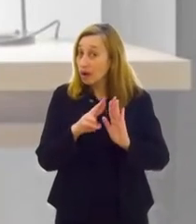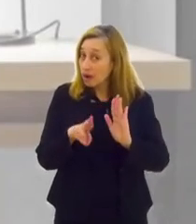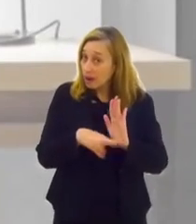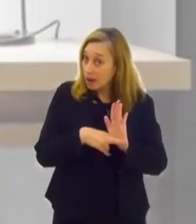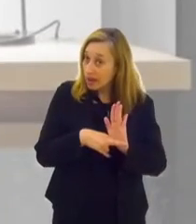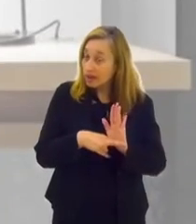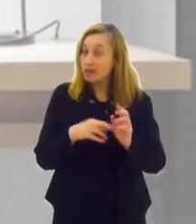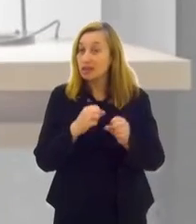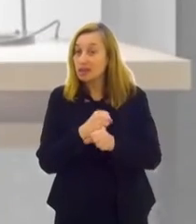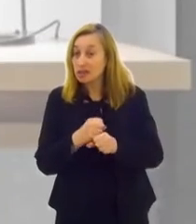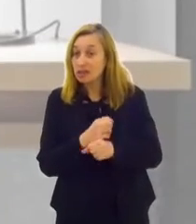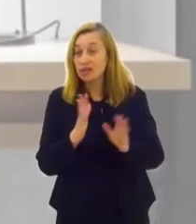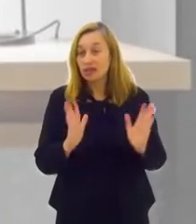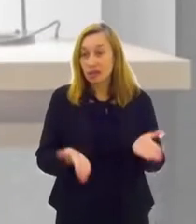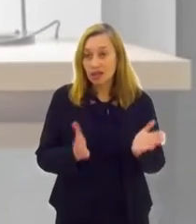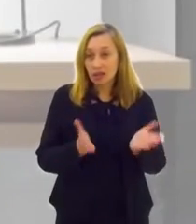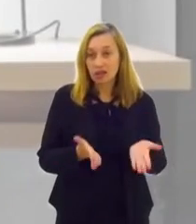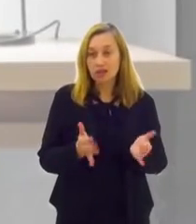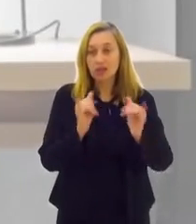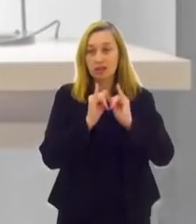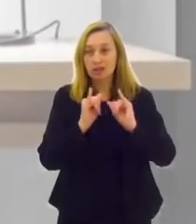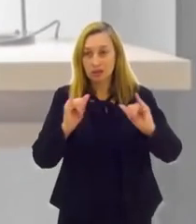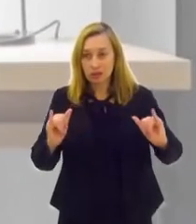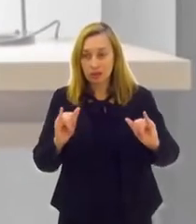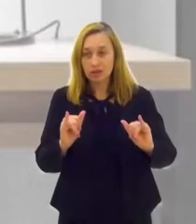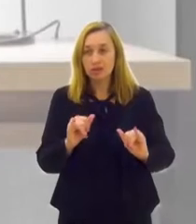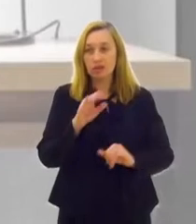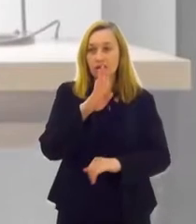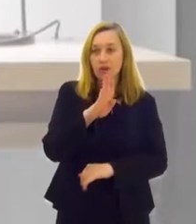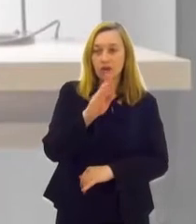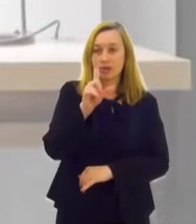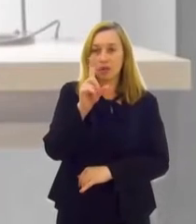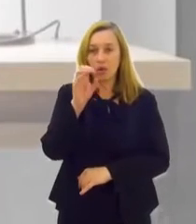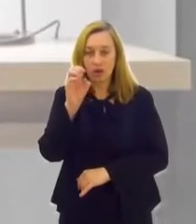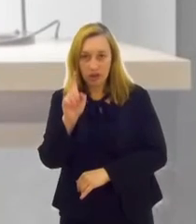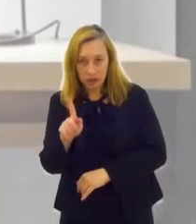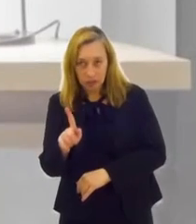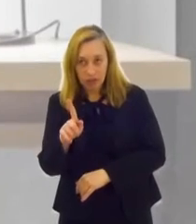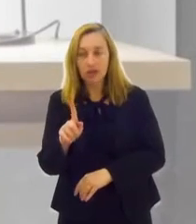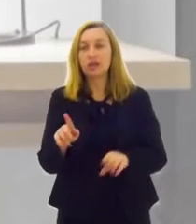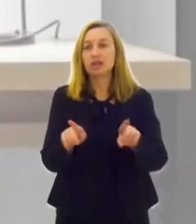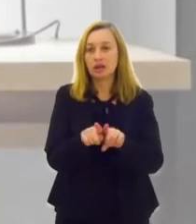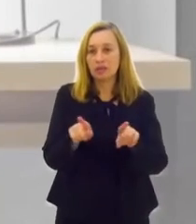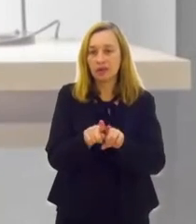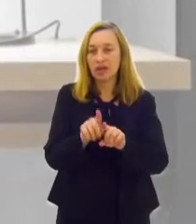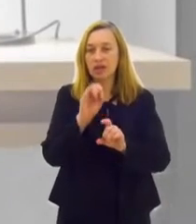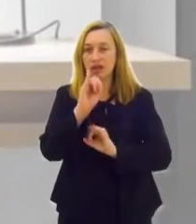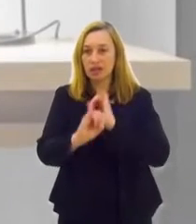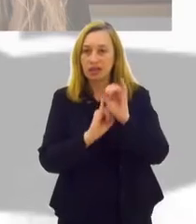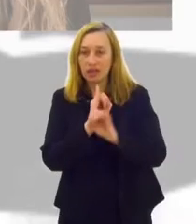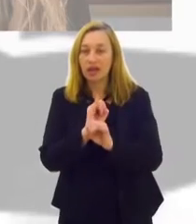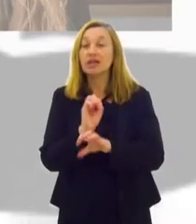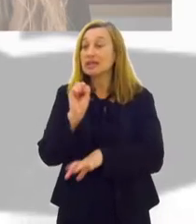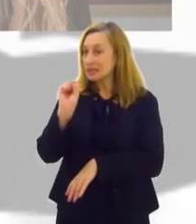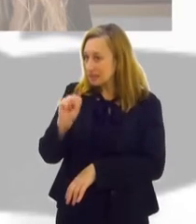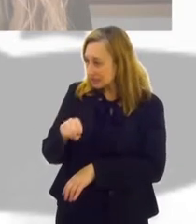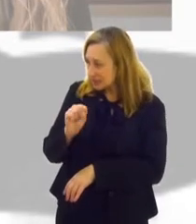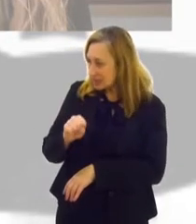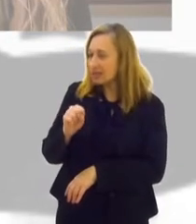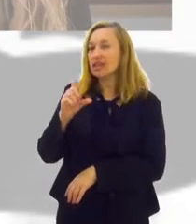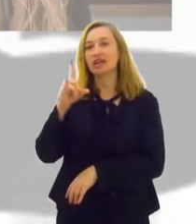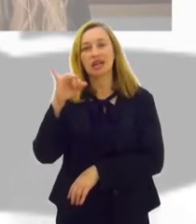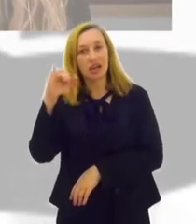qual é a regra desse ano para propaganda em blogs e páginas na internet, doutor?